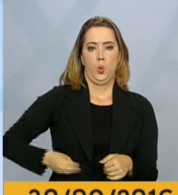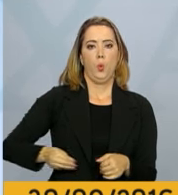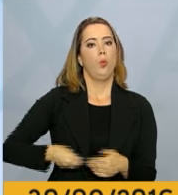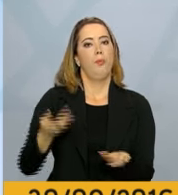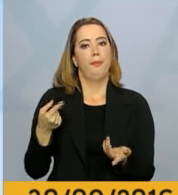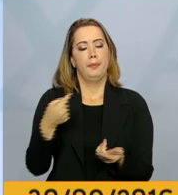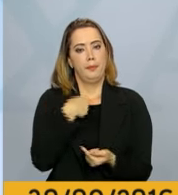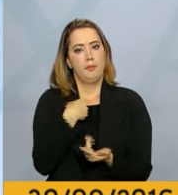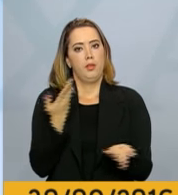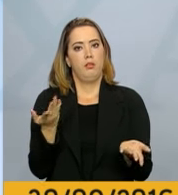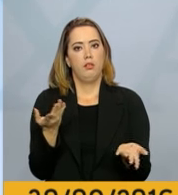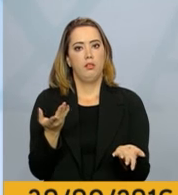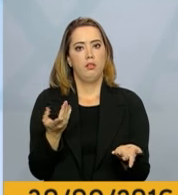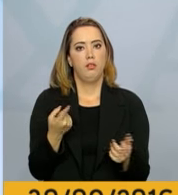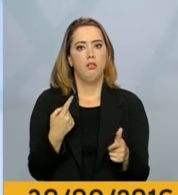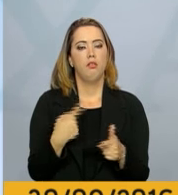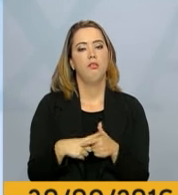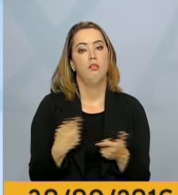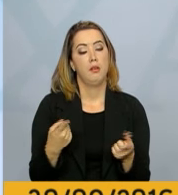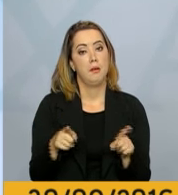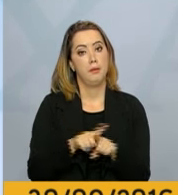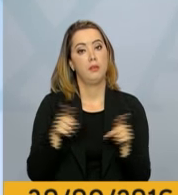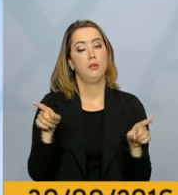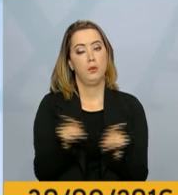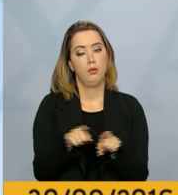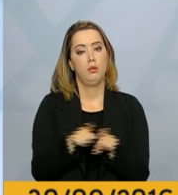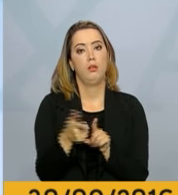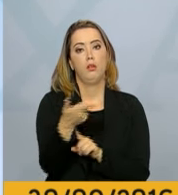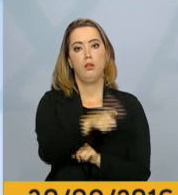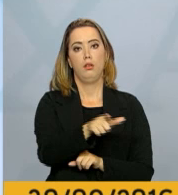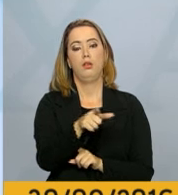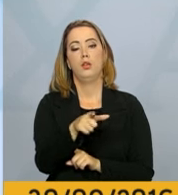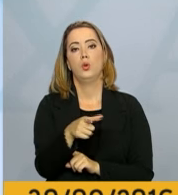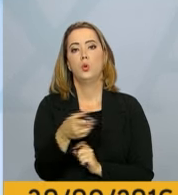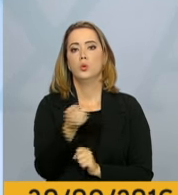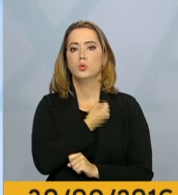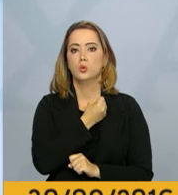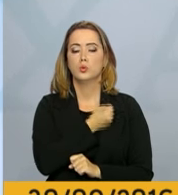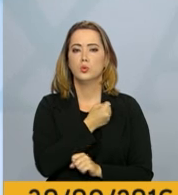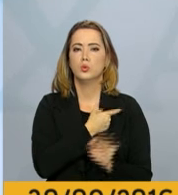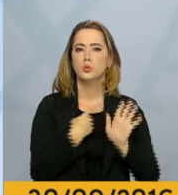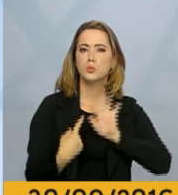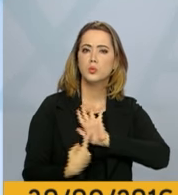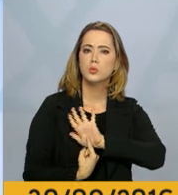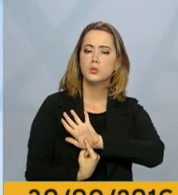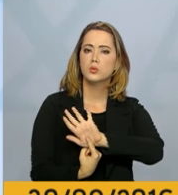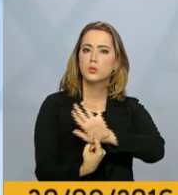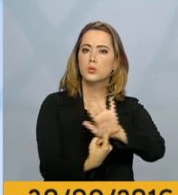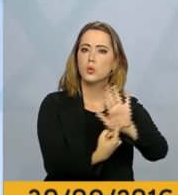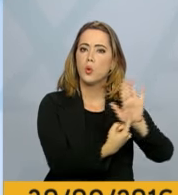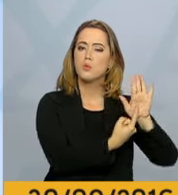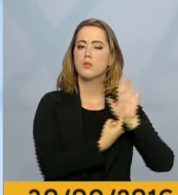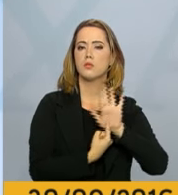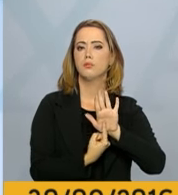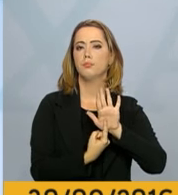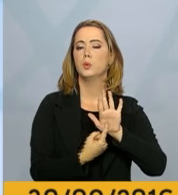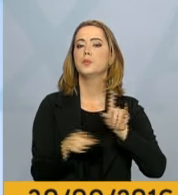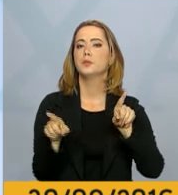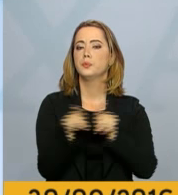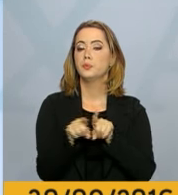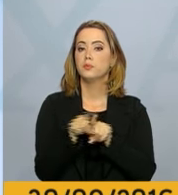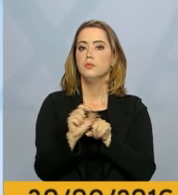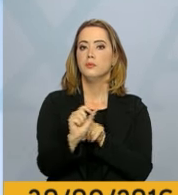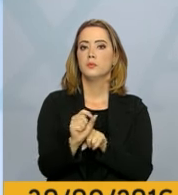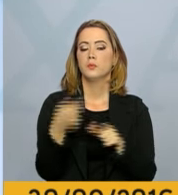números que, embora menos citados, evidenciam de forma tão ou mais contundente,